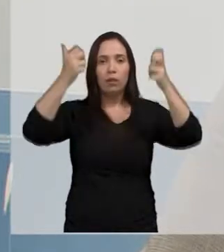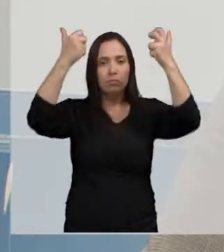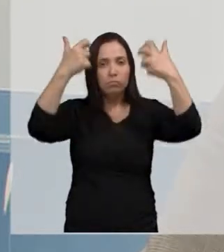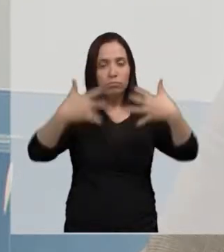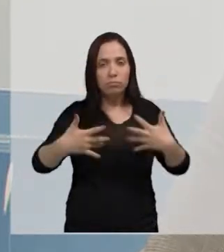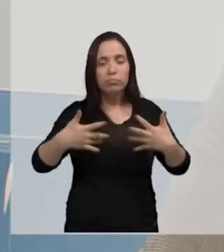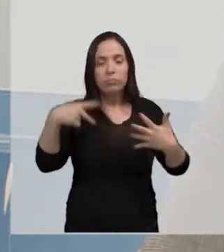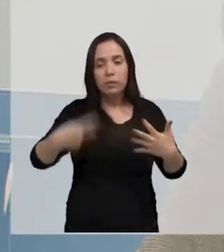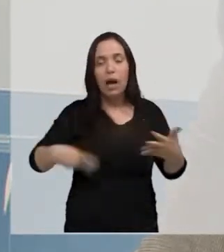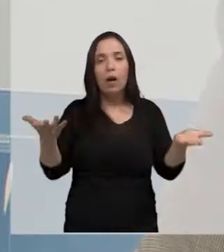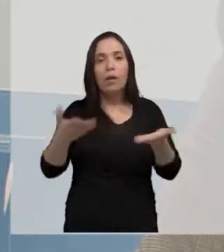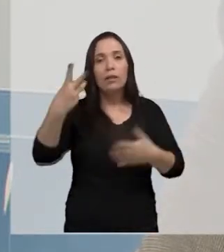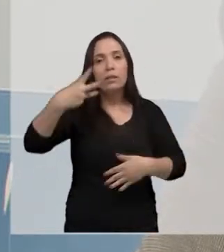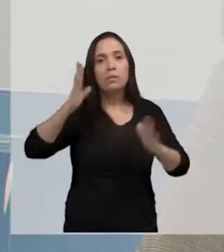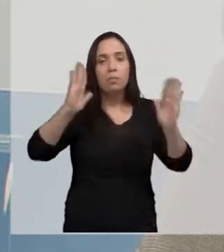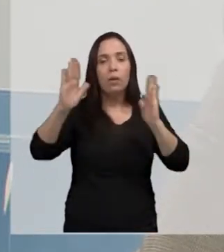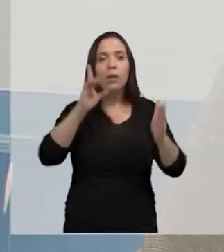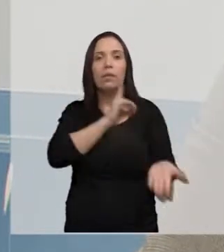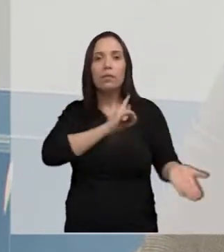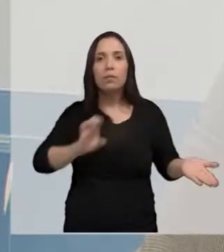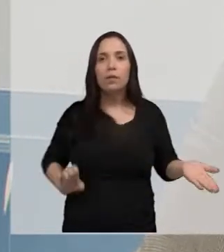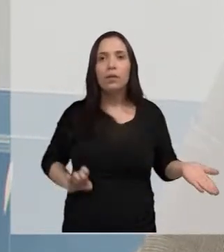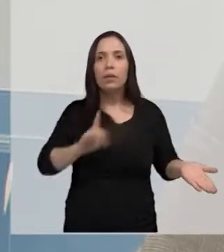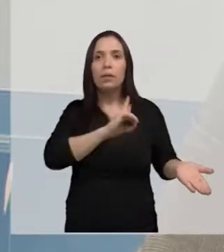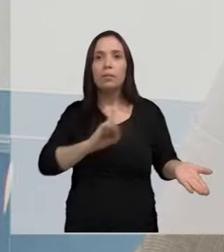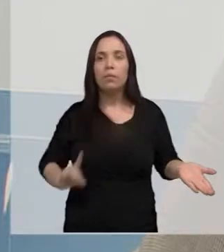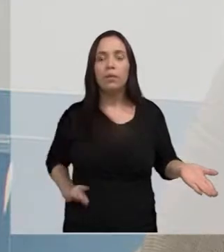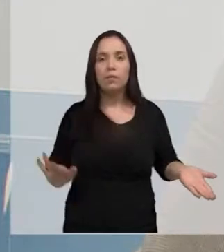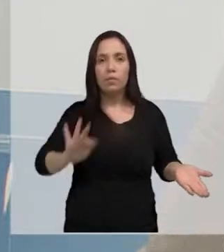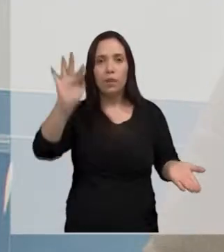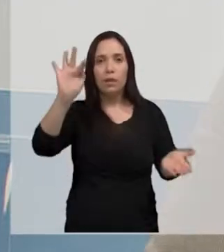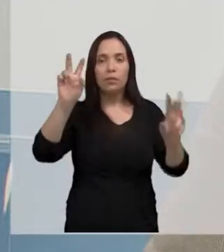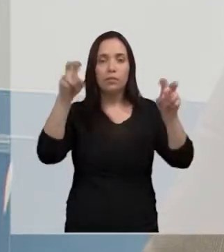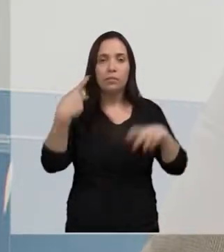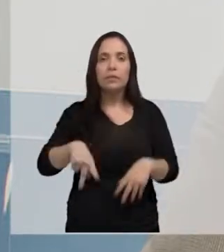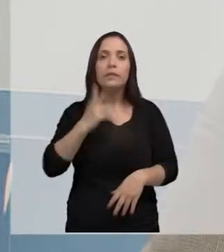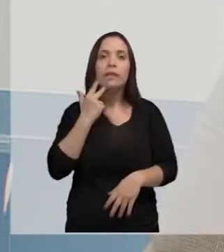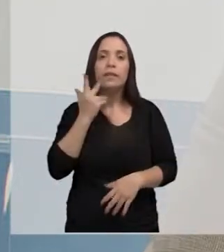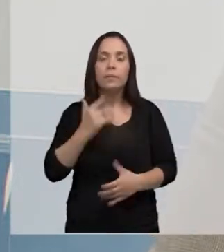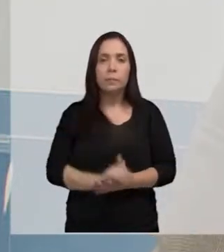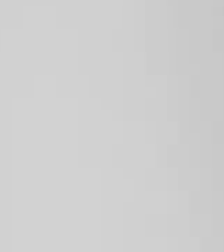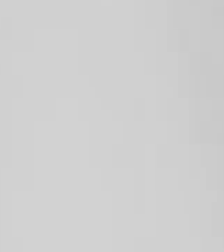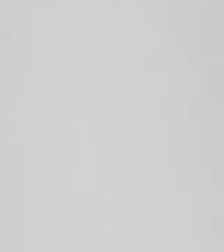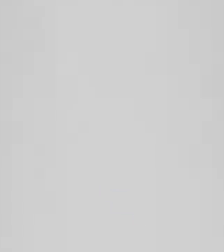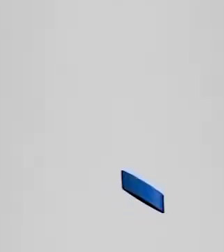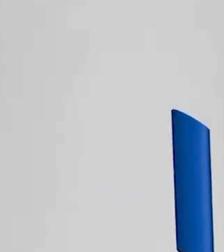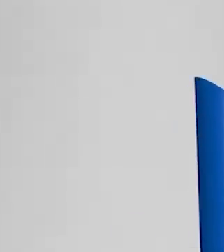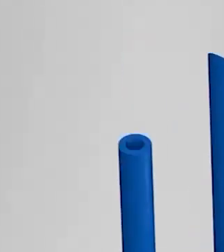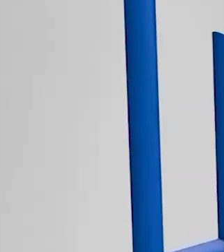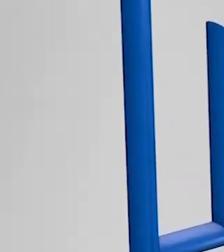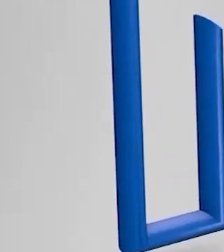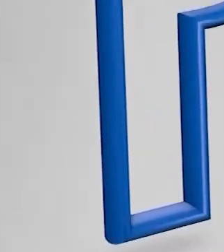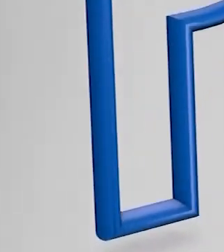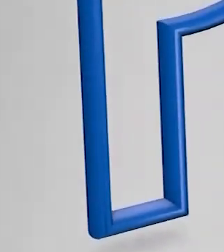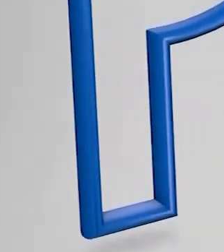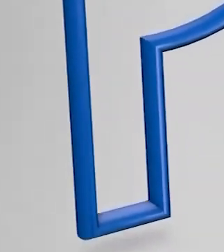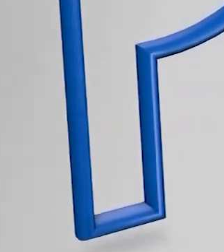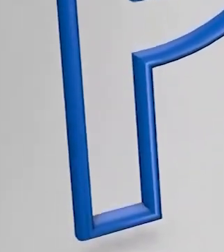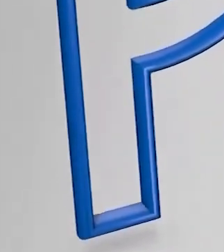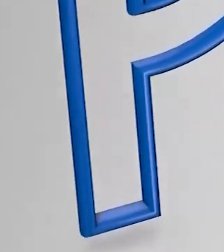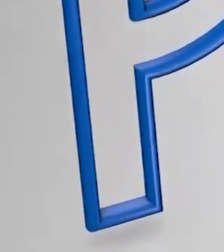política local, mas vamos falar agora dos deputados estaduais e deputados federais eleitos pelo Ceará. Sai daí não, volto já.